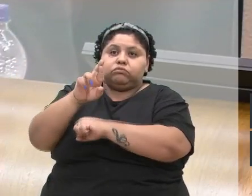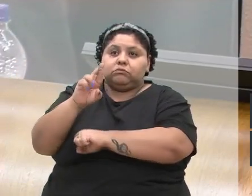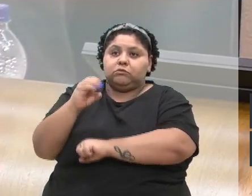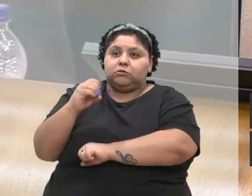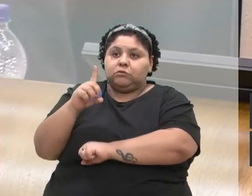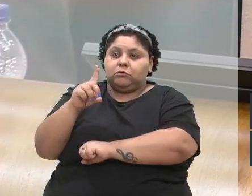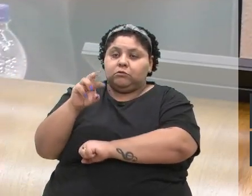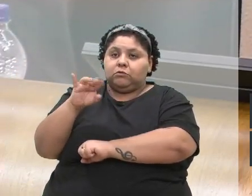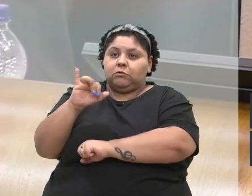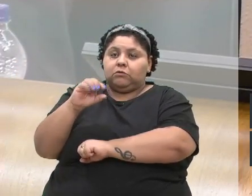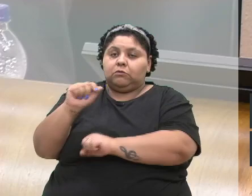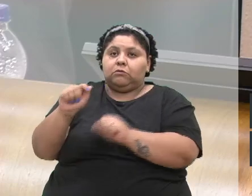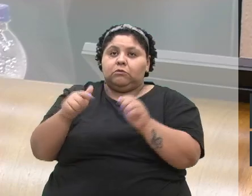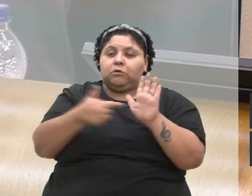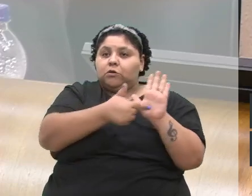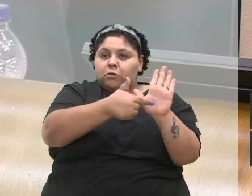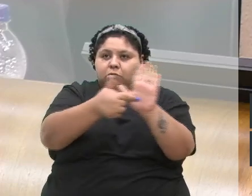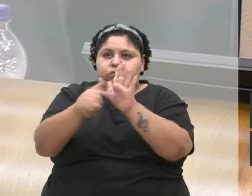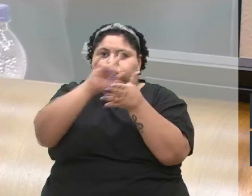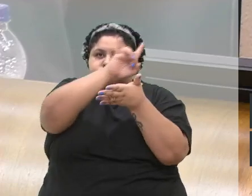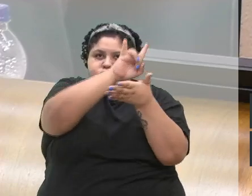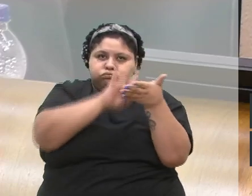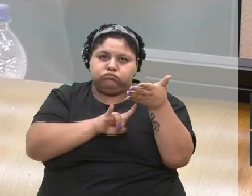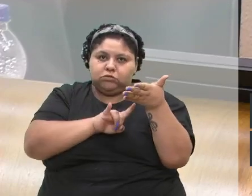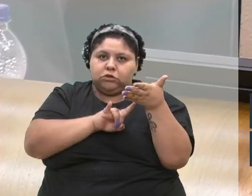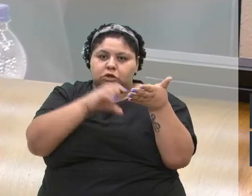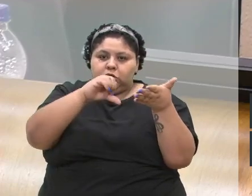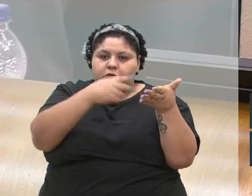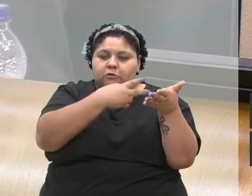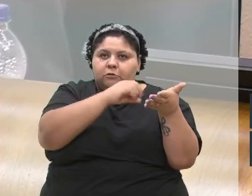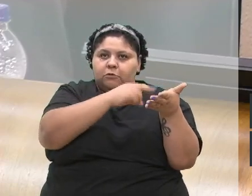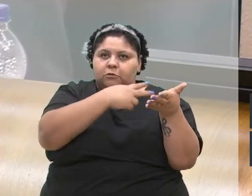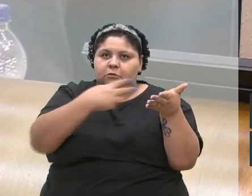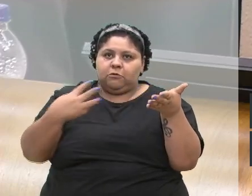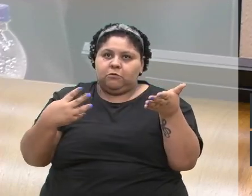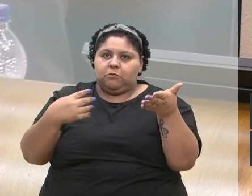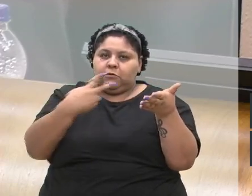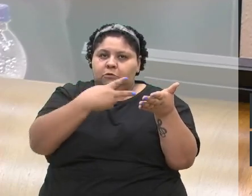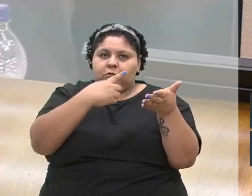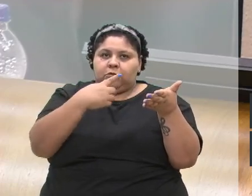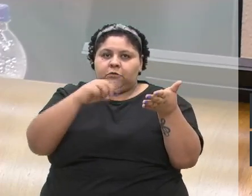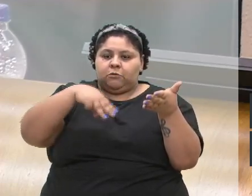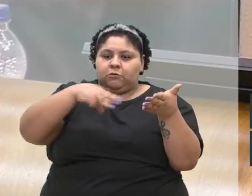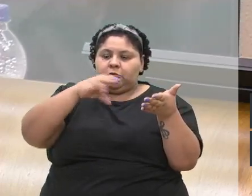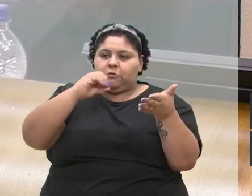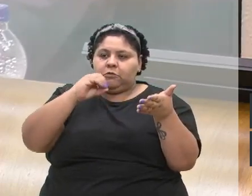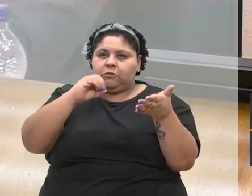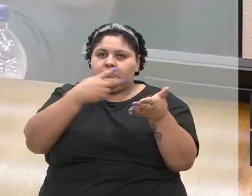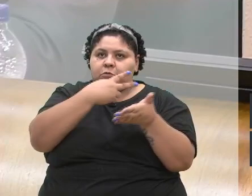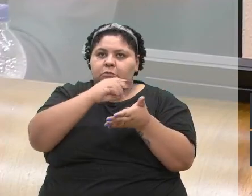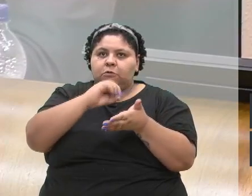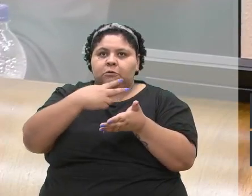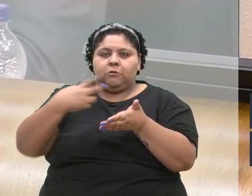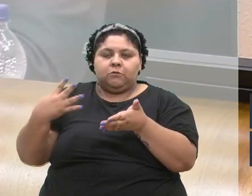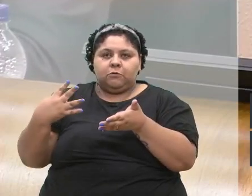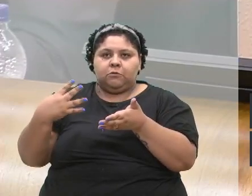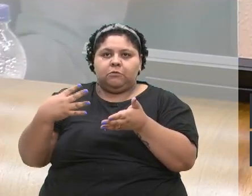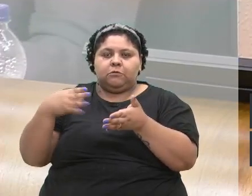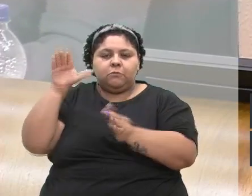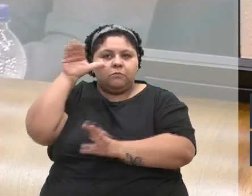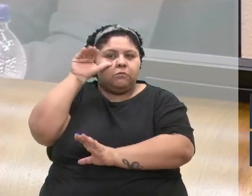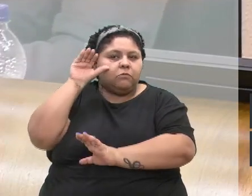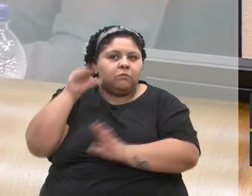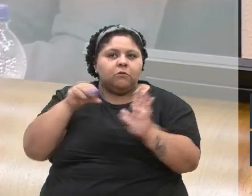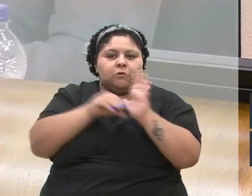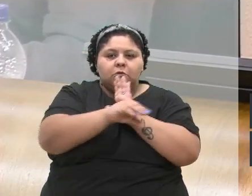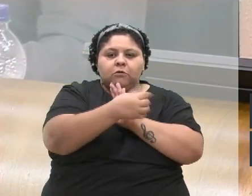documento 9/2022 protocolado na sacada Legislativa em 21 de março de 2024 em observância ao artigo 60 da